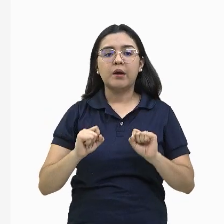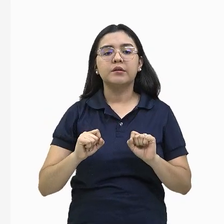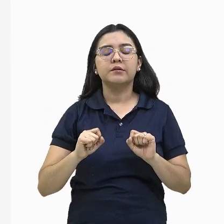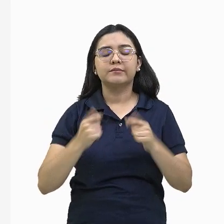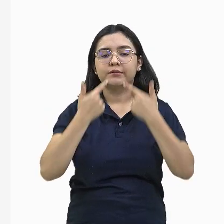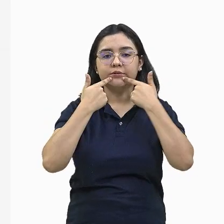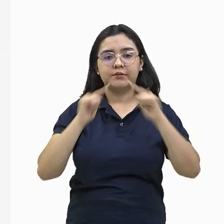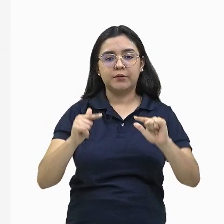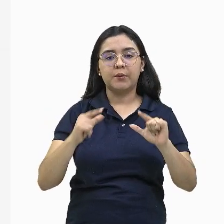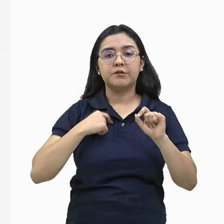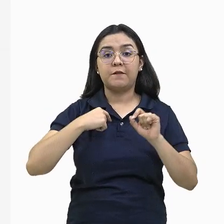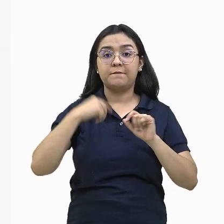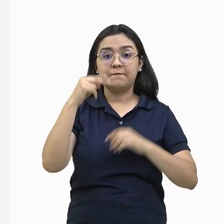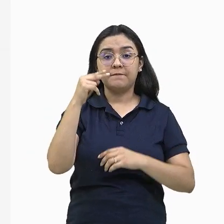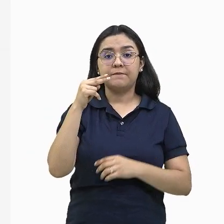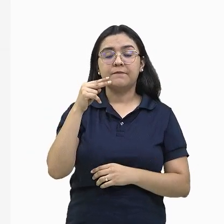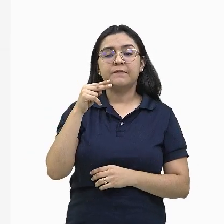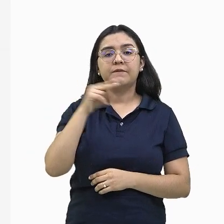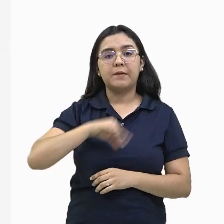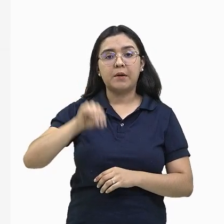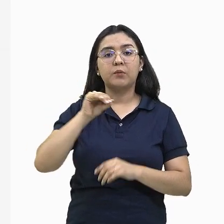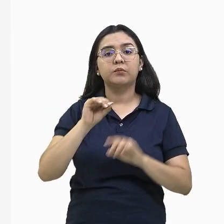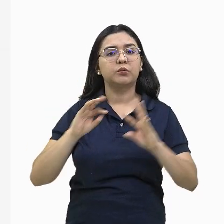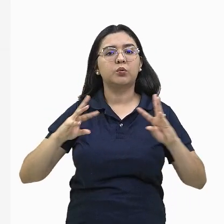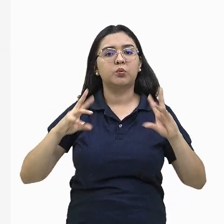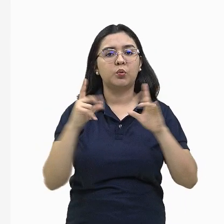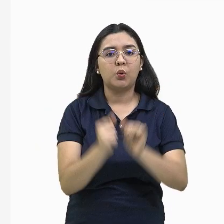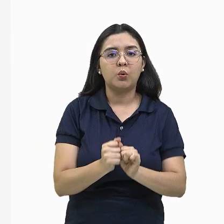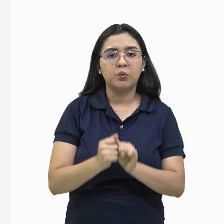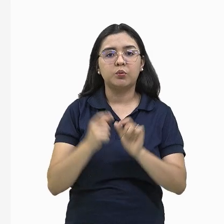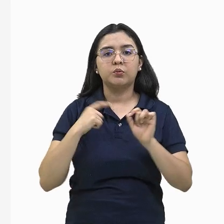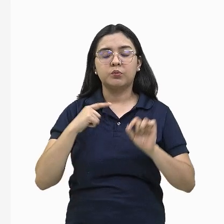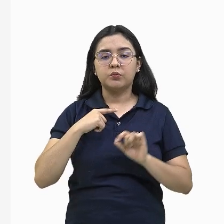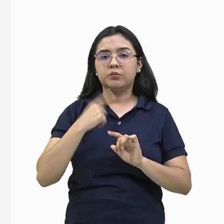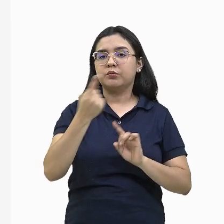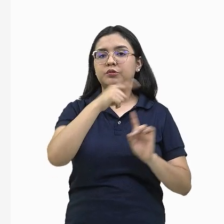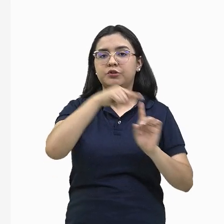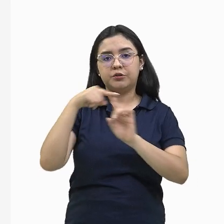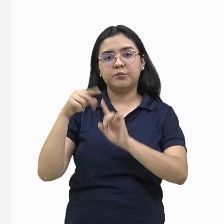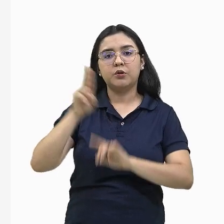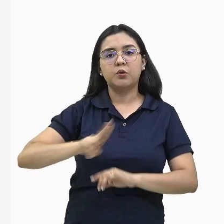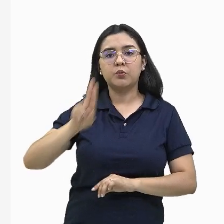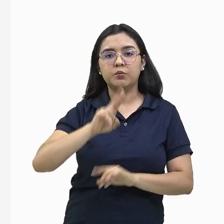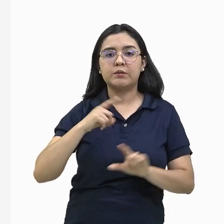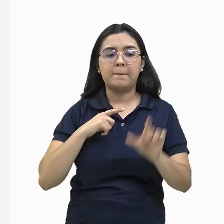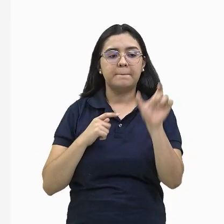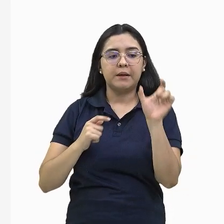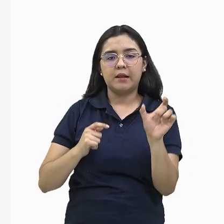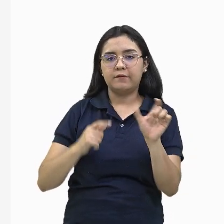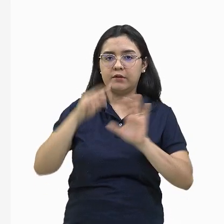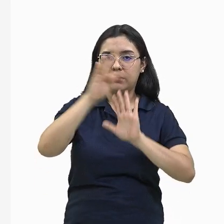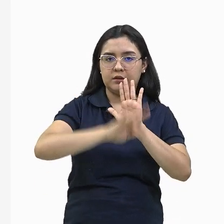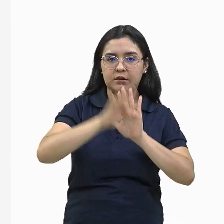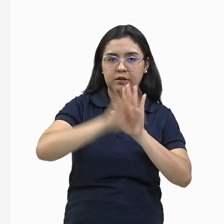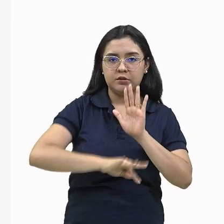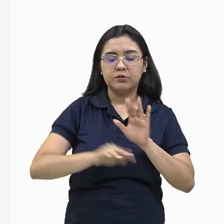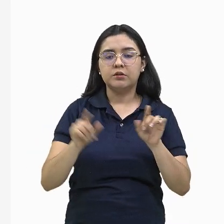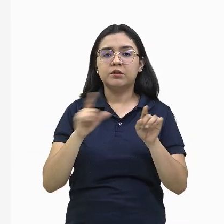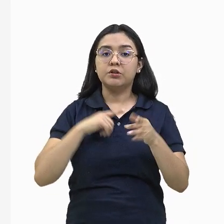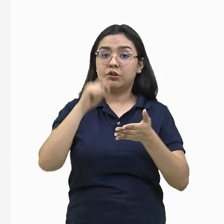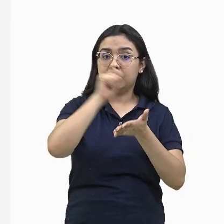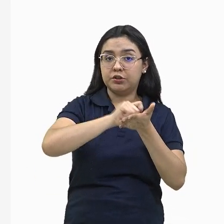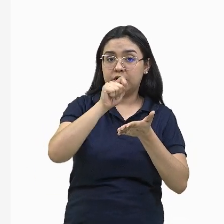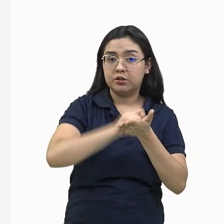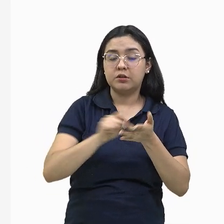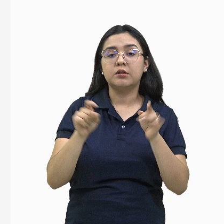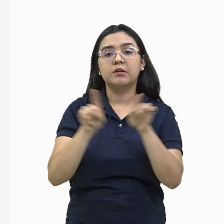linguagem verbal é todo tipo de linguagem que utiliza a palavra, tanto